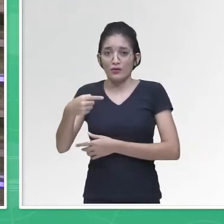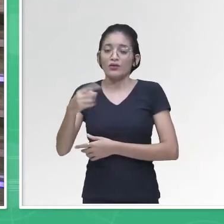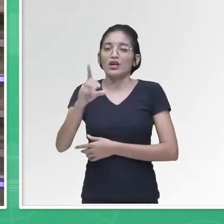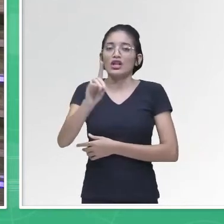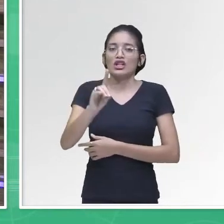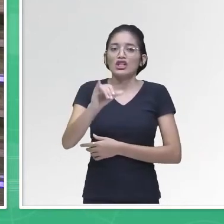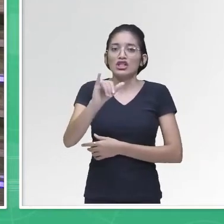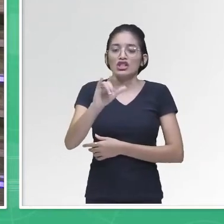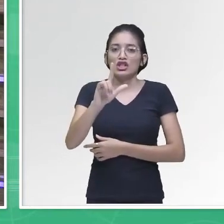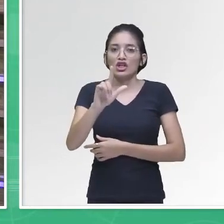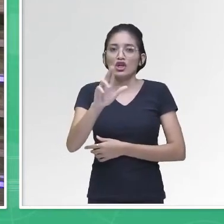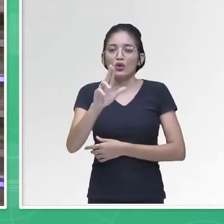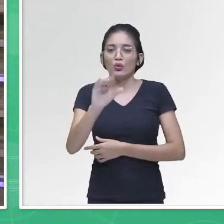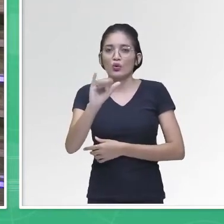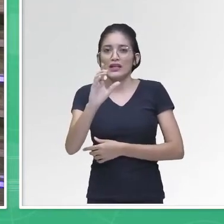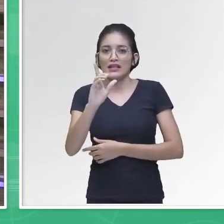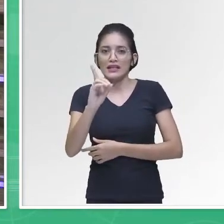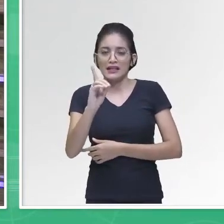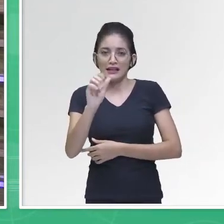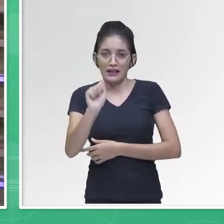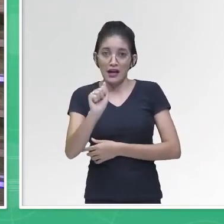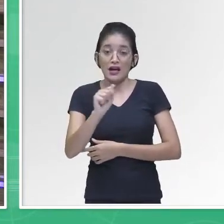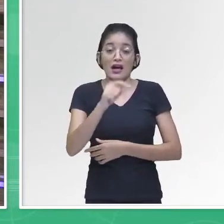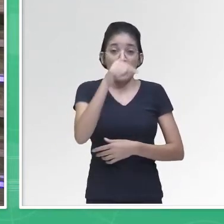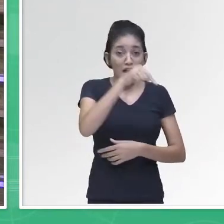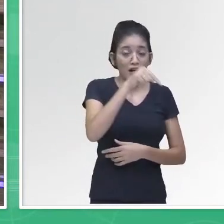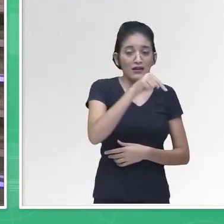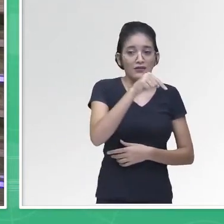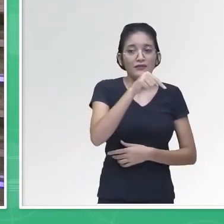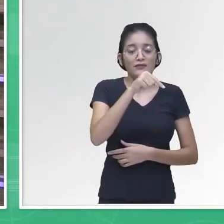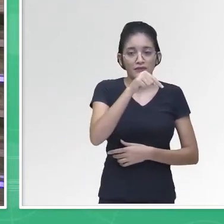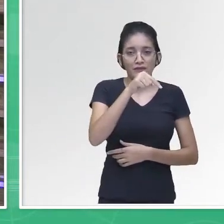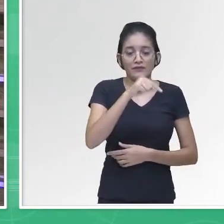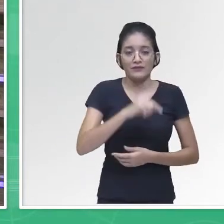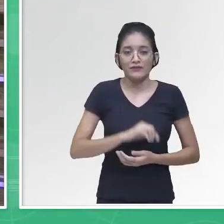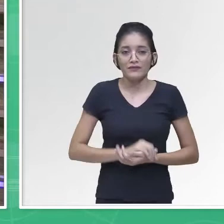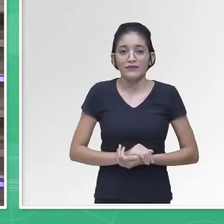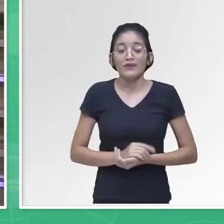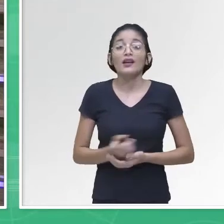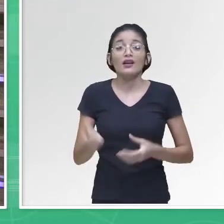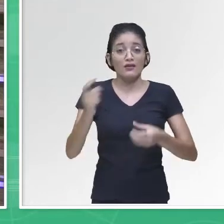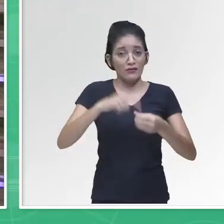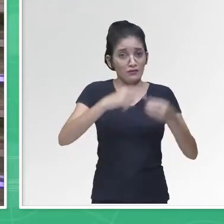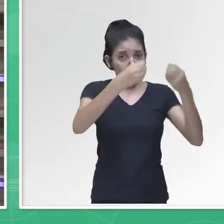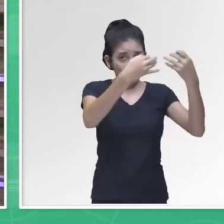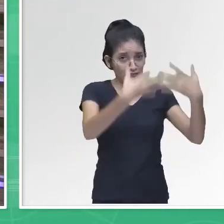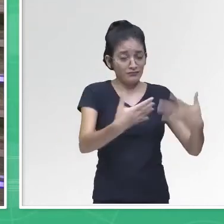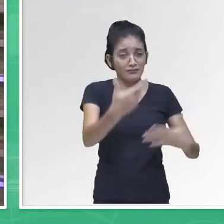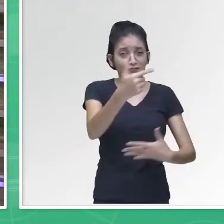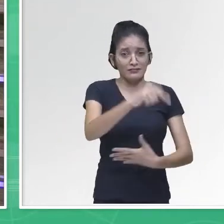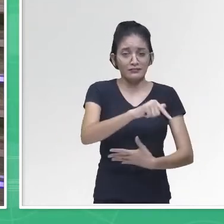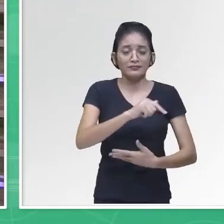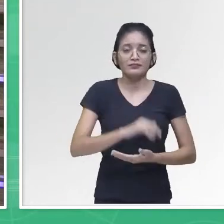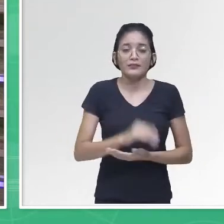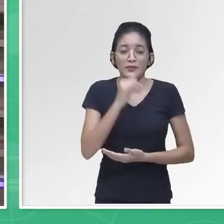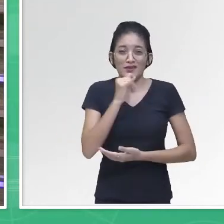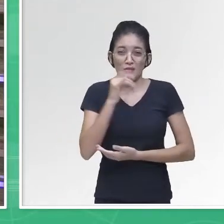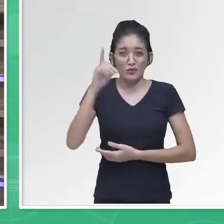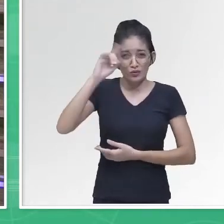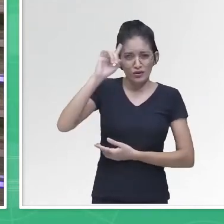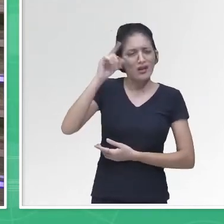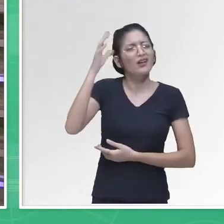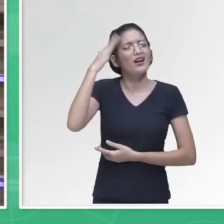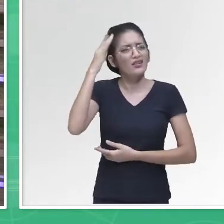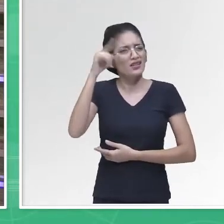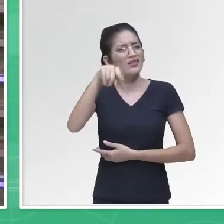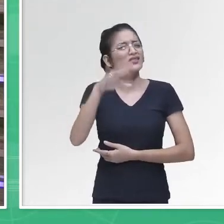solvente que soluto. Eu vou voltar novamente para o nosso cotidiano. Eu sei que